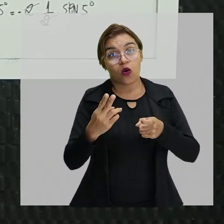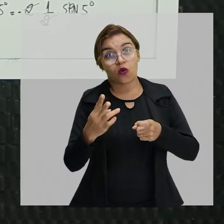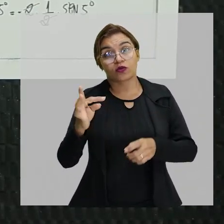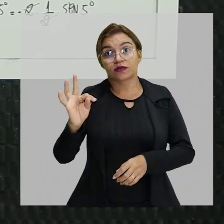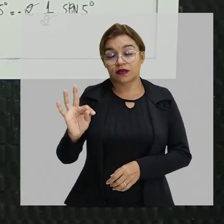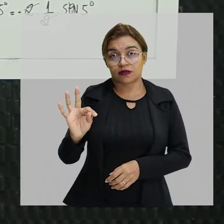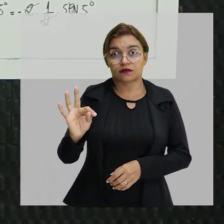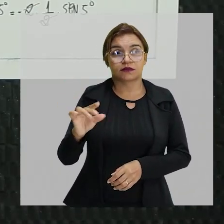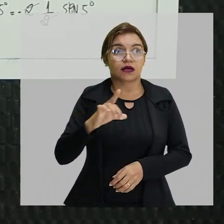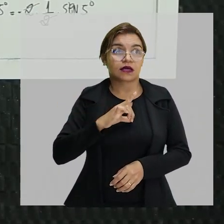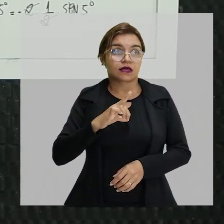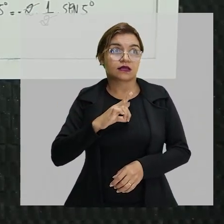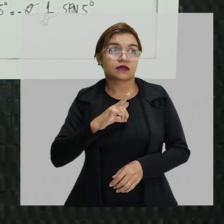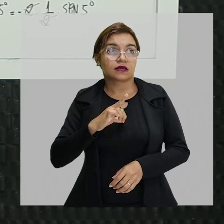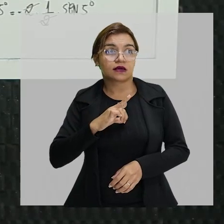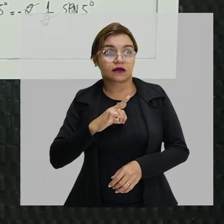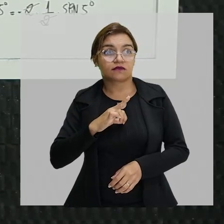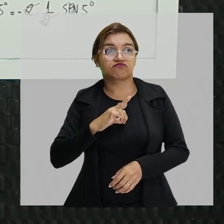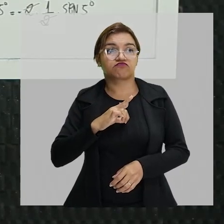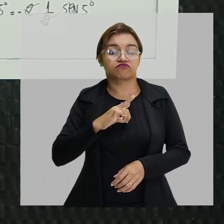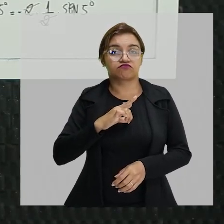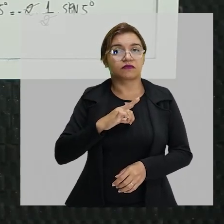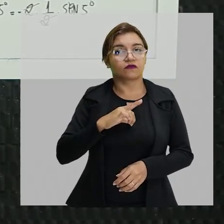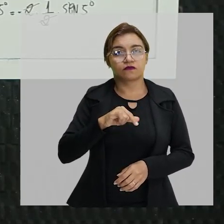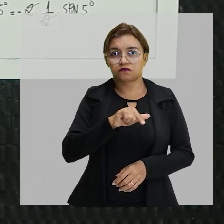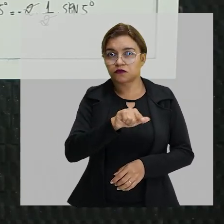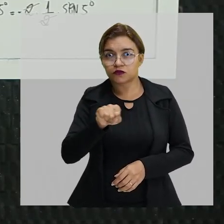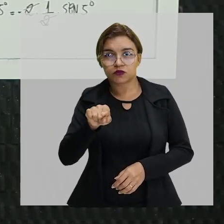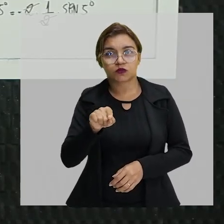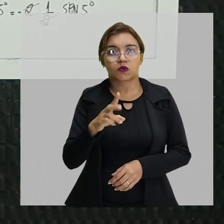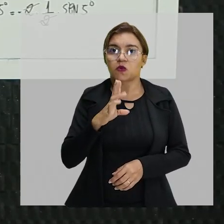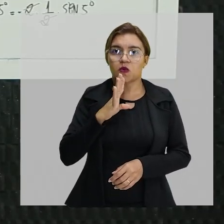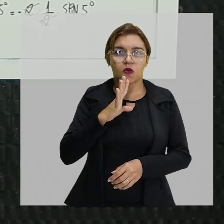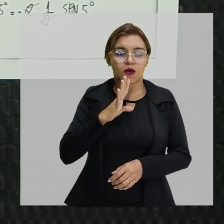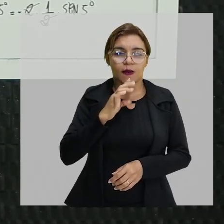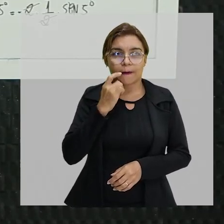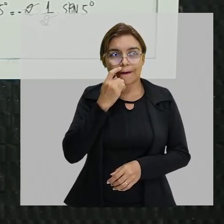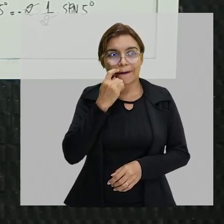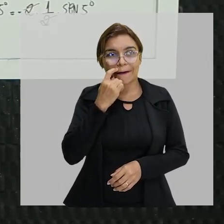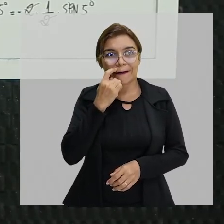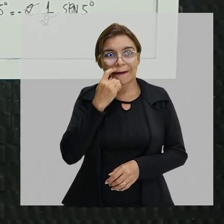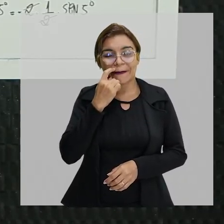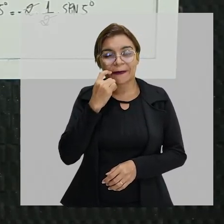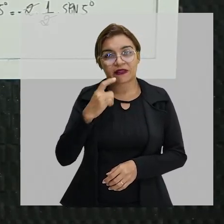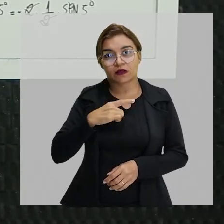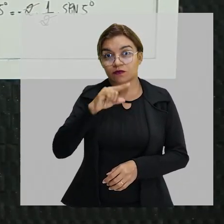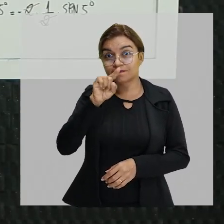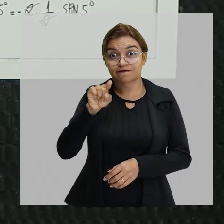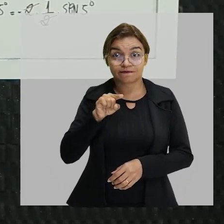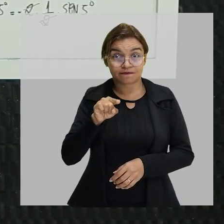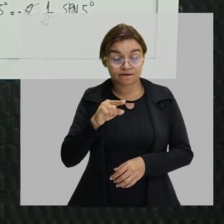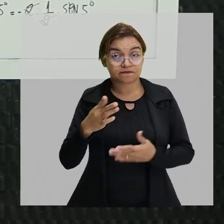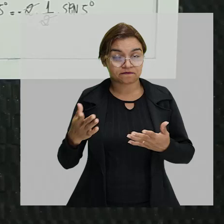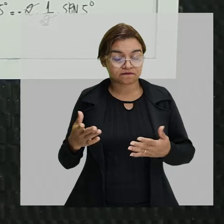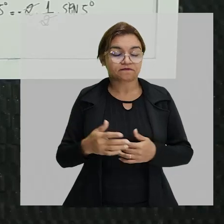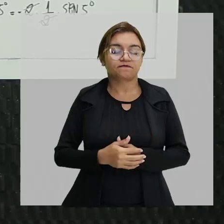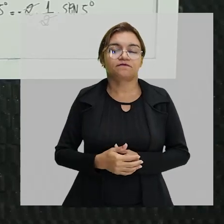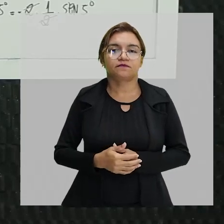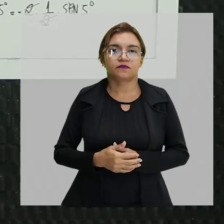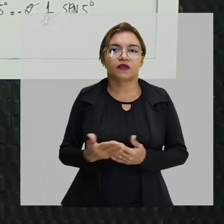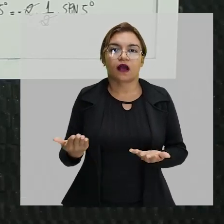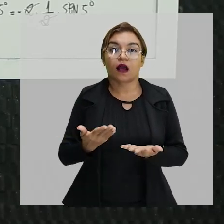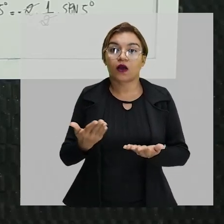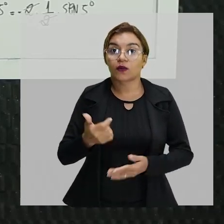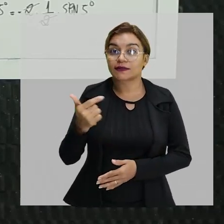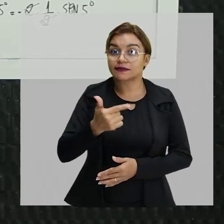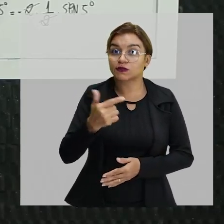T. Né? Você tem um parâmetro aqui desconhecido. Tá? Então, vamos apagar aqui para a gente responder a nossa segunda